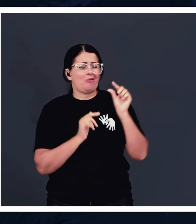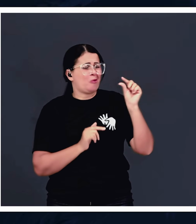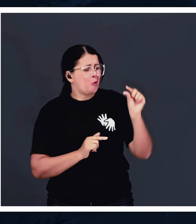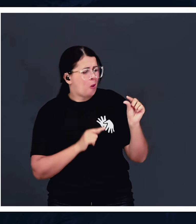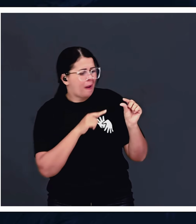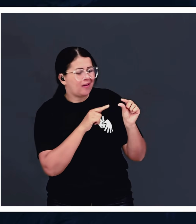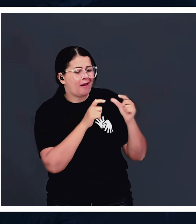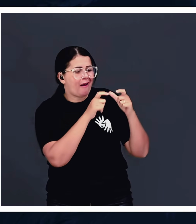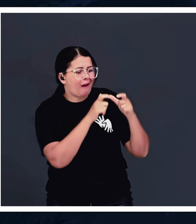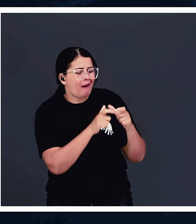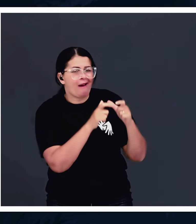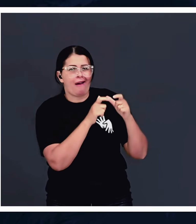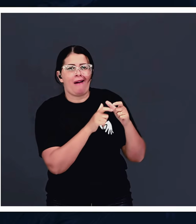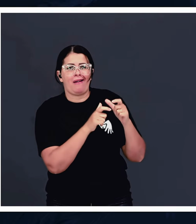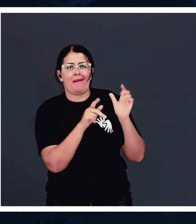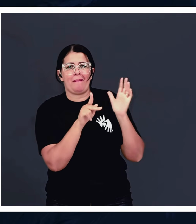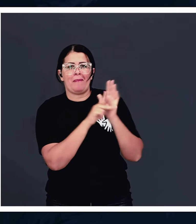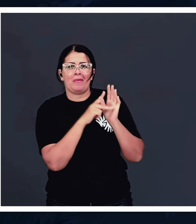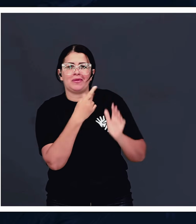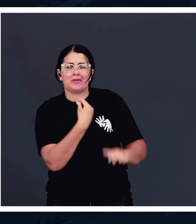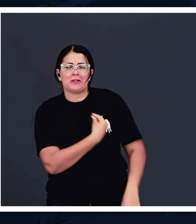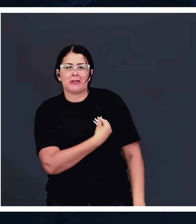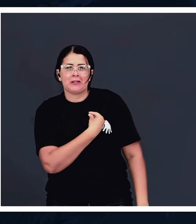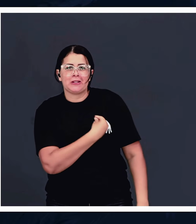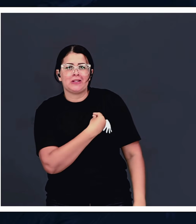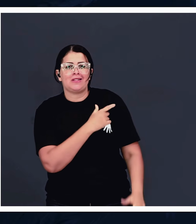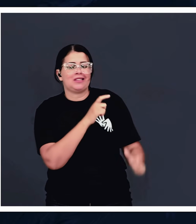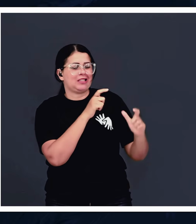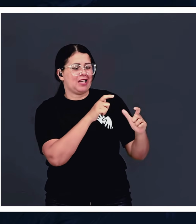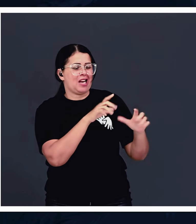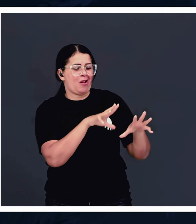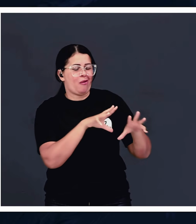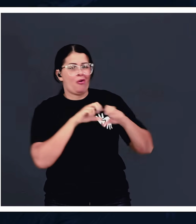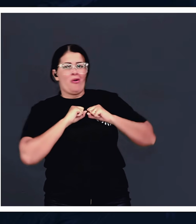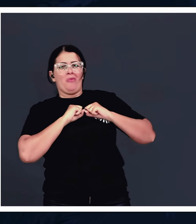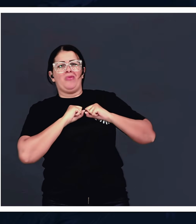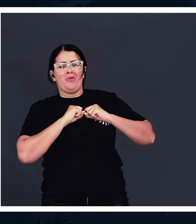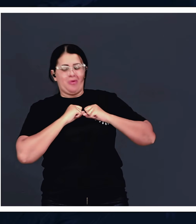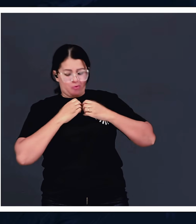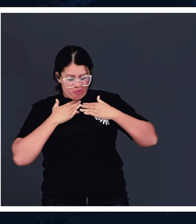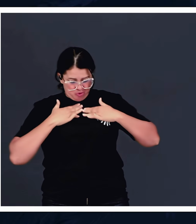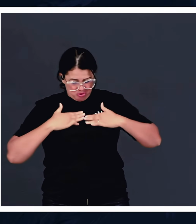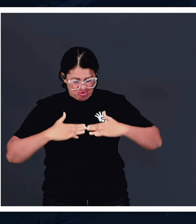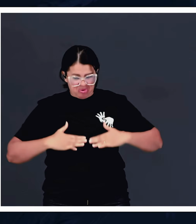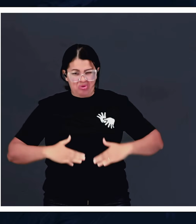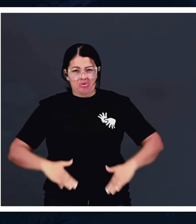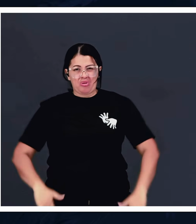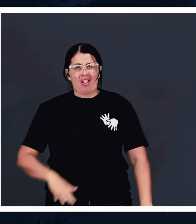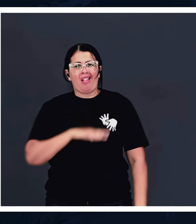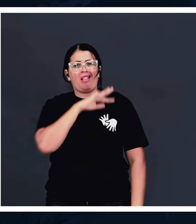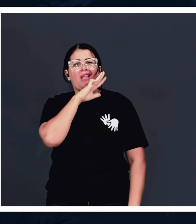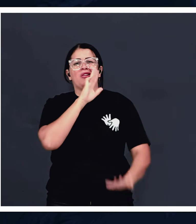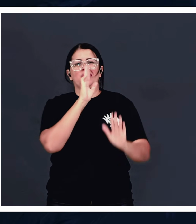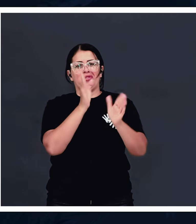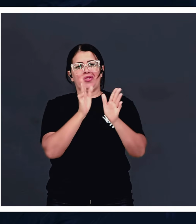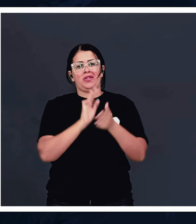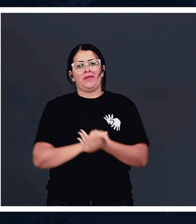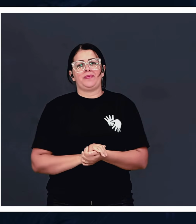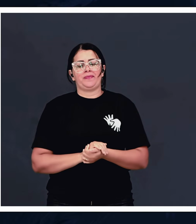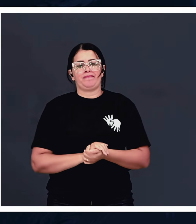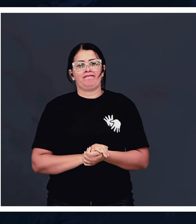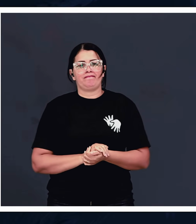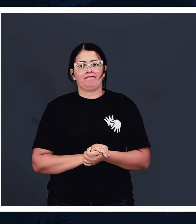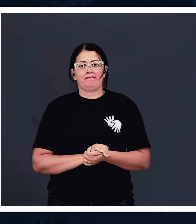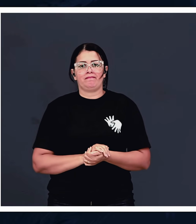pequena área da nossa vida e ela contaminou toda a massa. Então, amados,